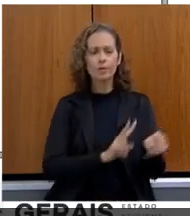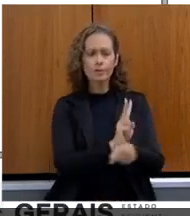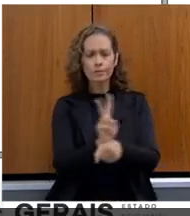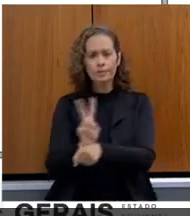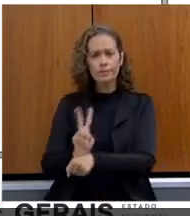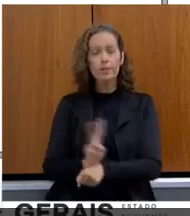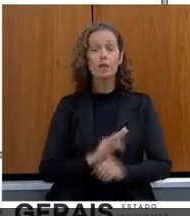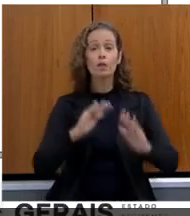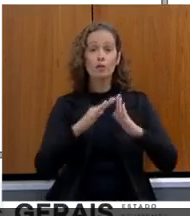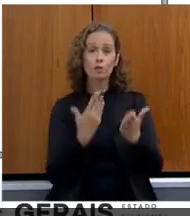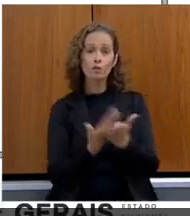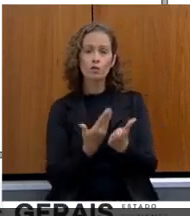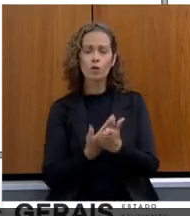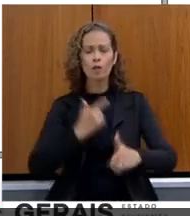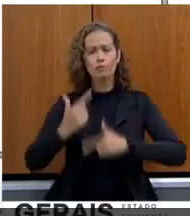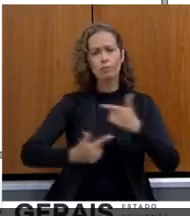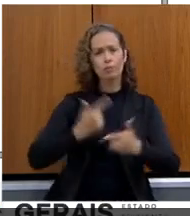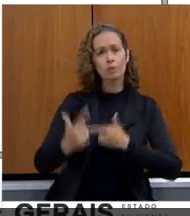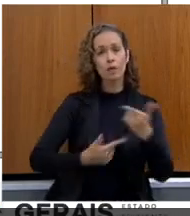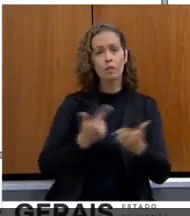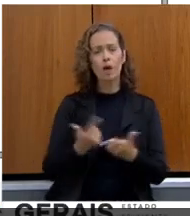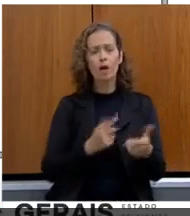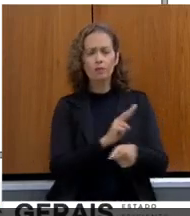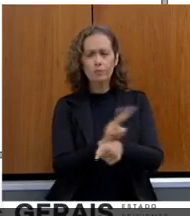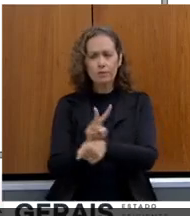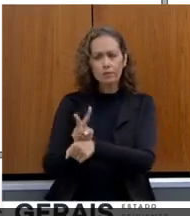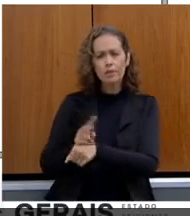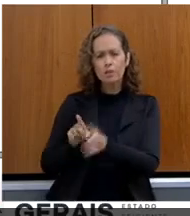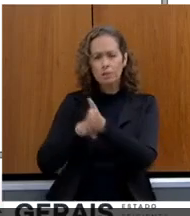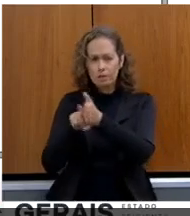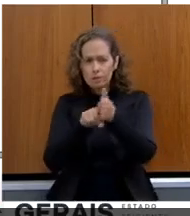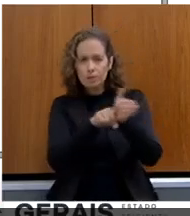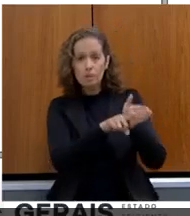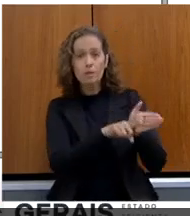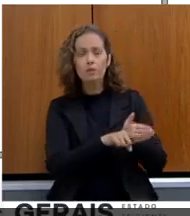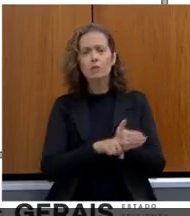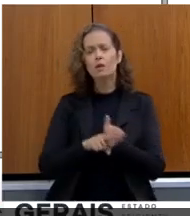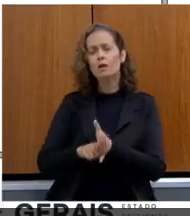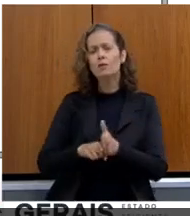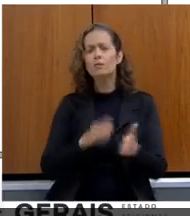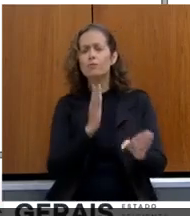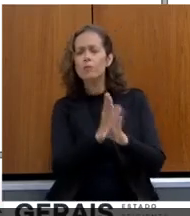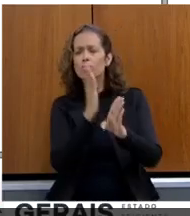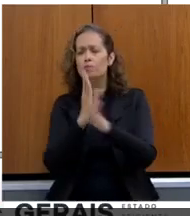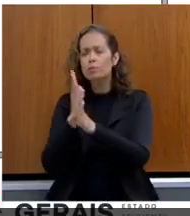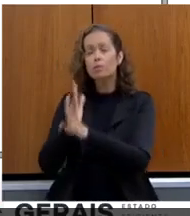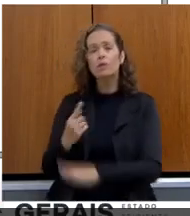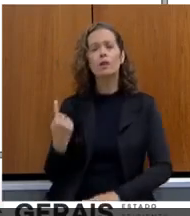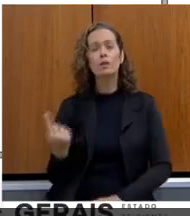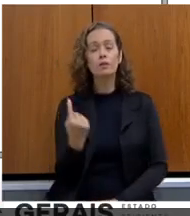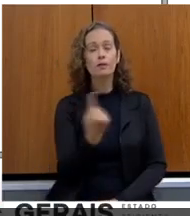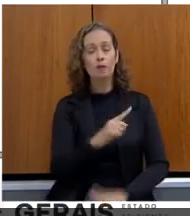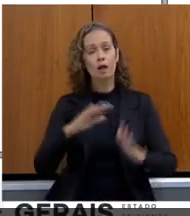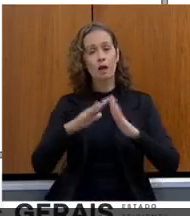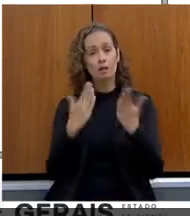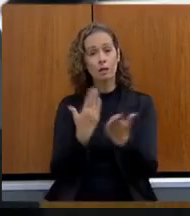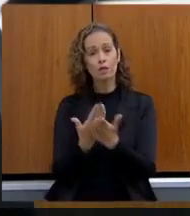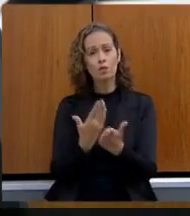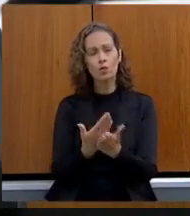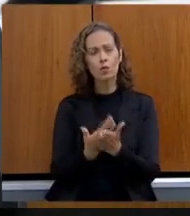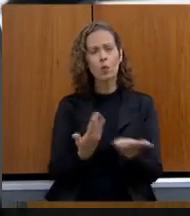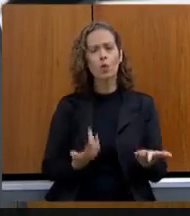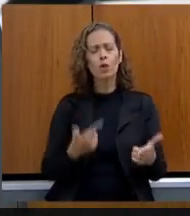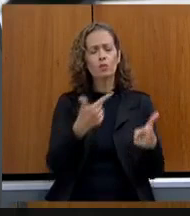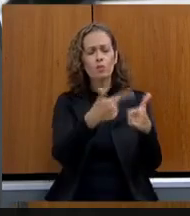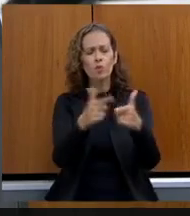escolar que fizeram Esse trabalho de diagnóstico de identificação de cada uma das escolas é da situação